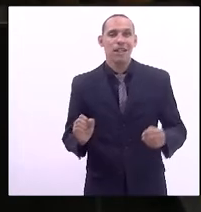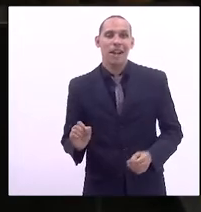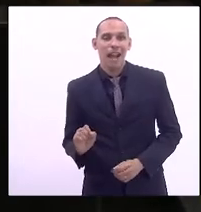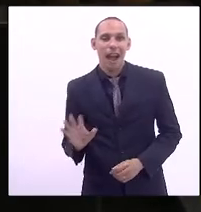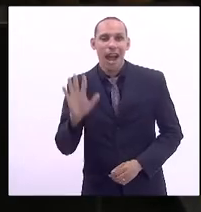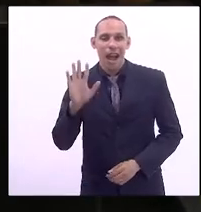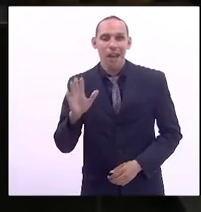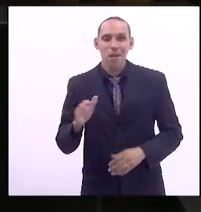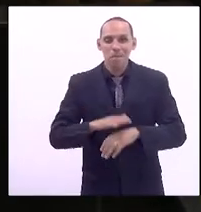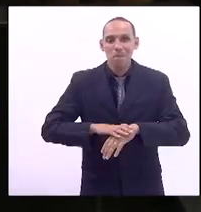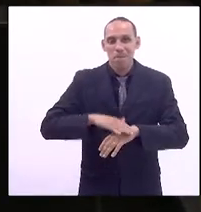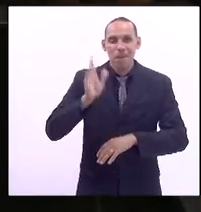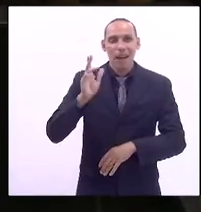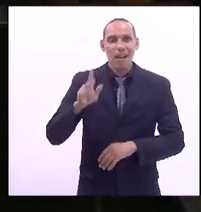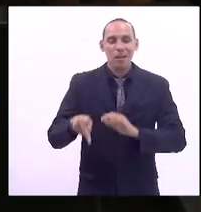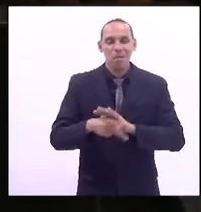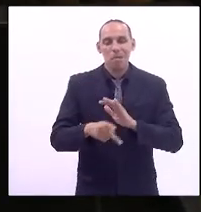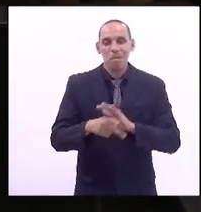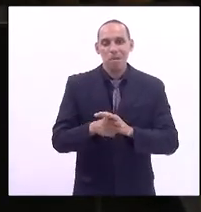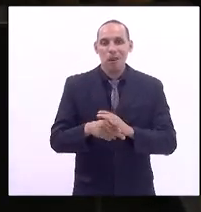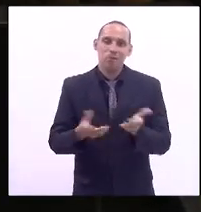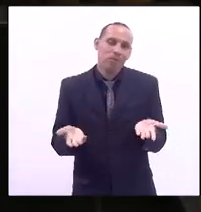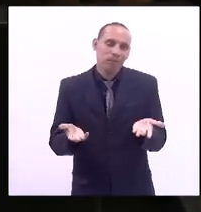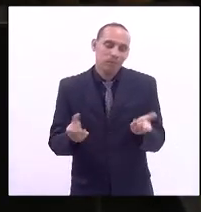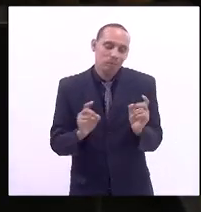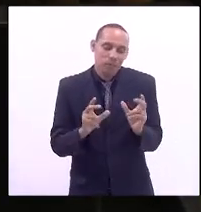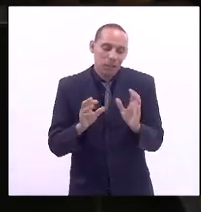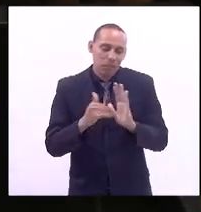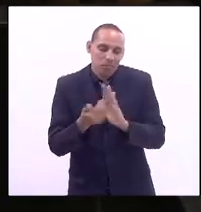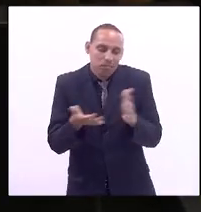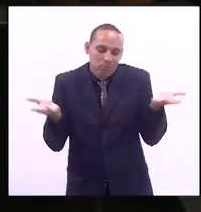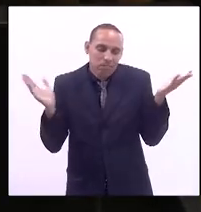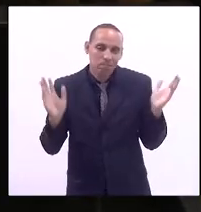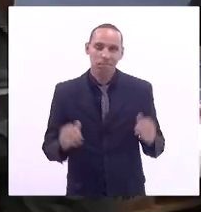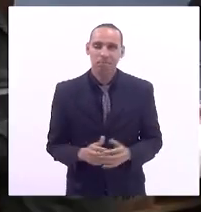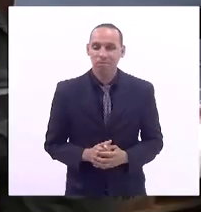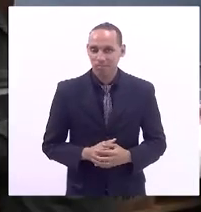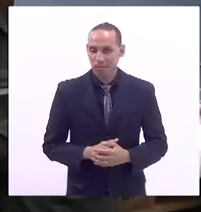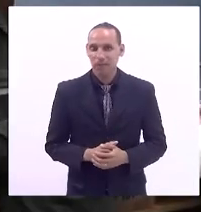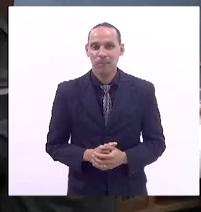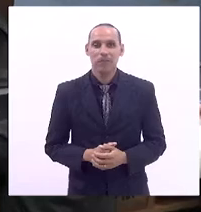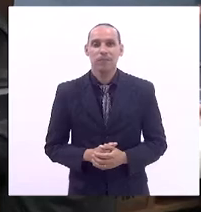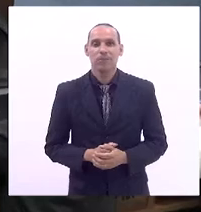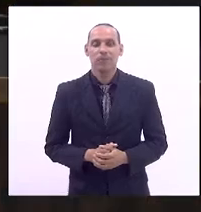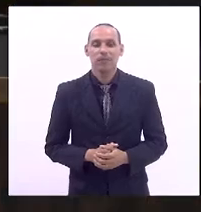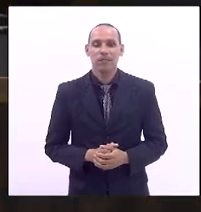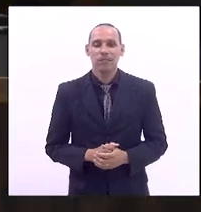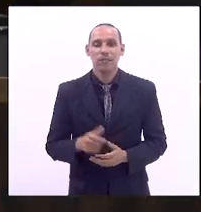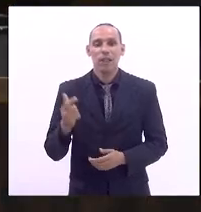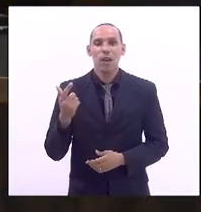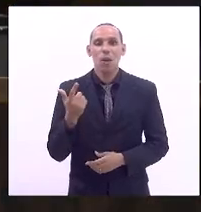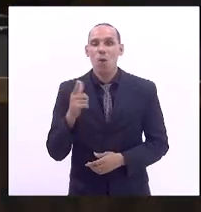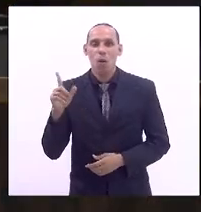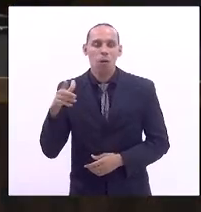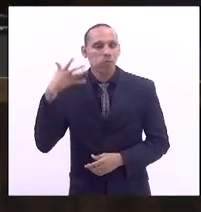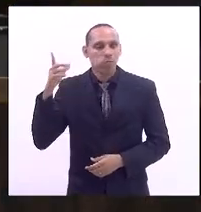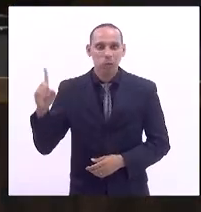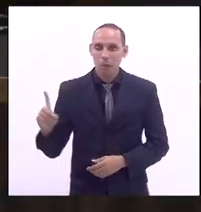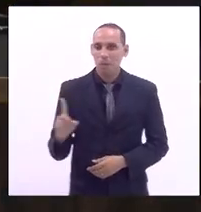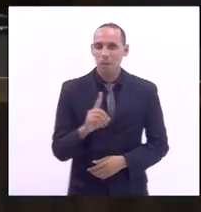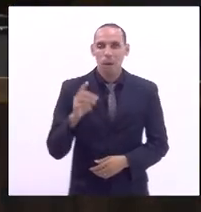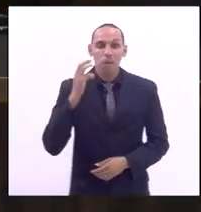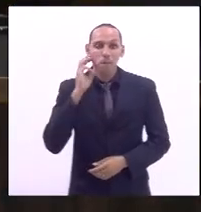existe nesses bens públicos então que se venda tudo obrigado presidente o próximo orador Deputado